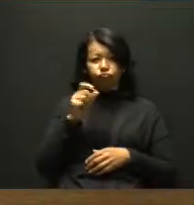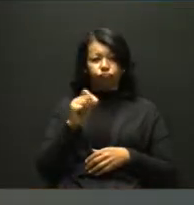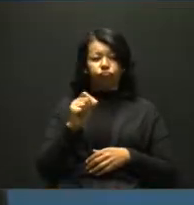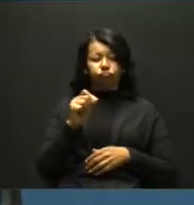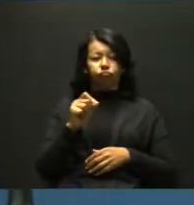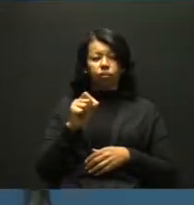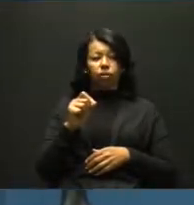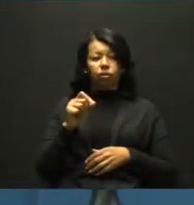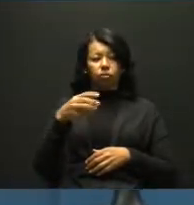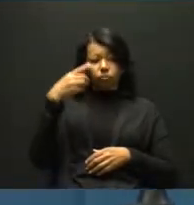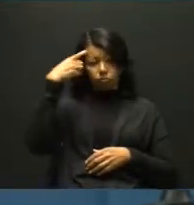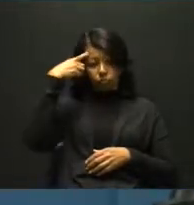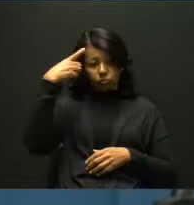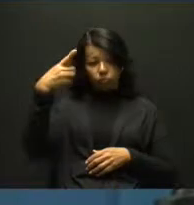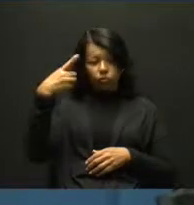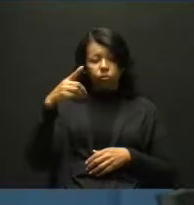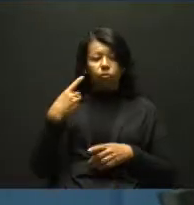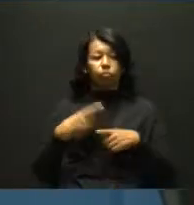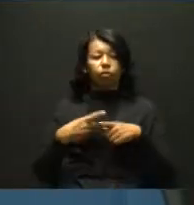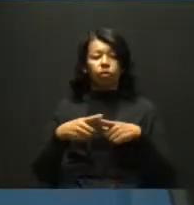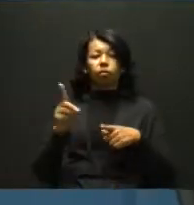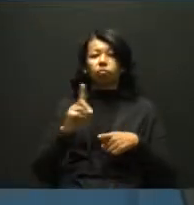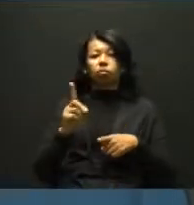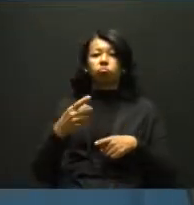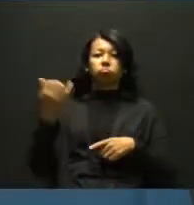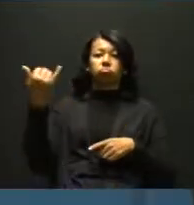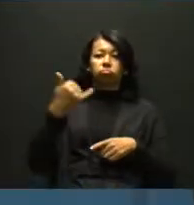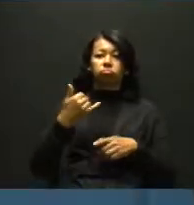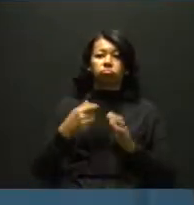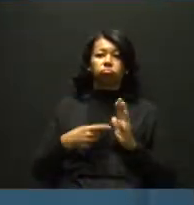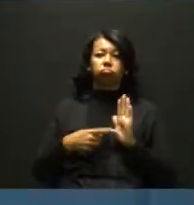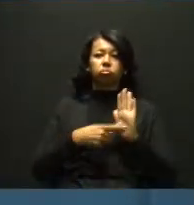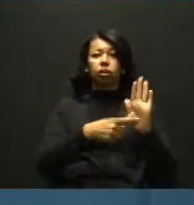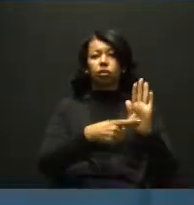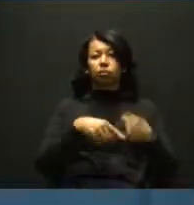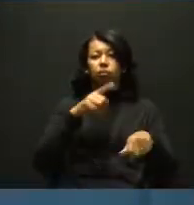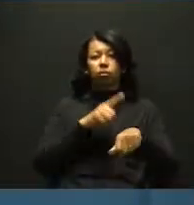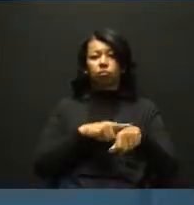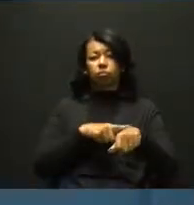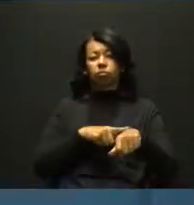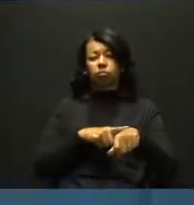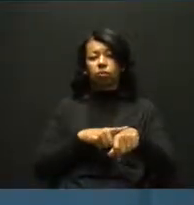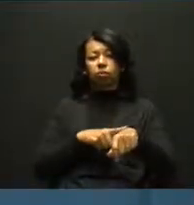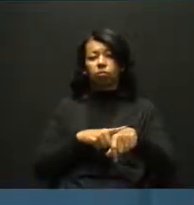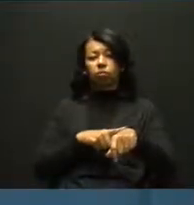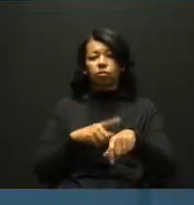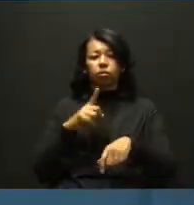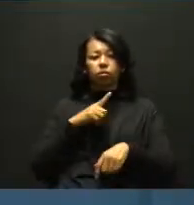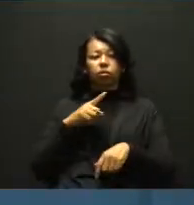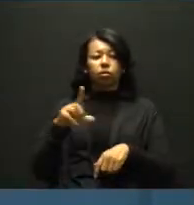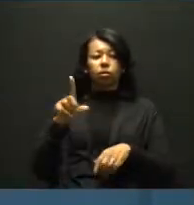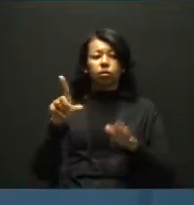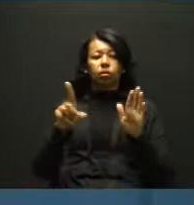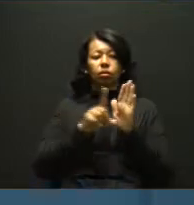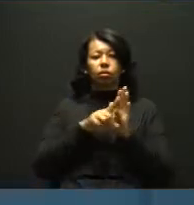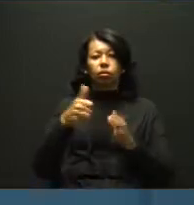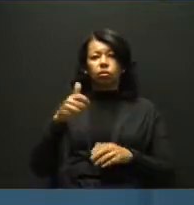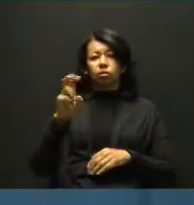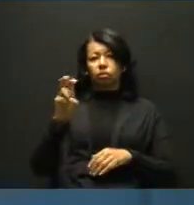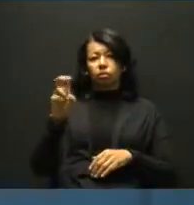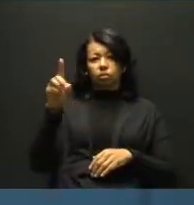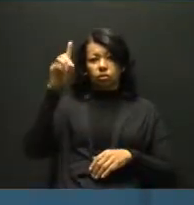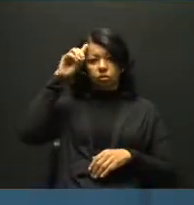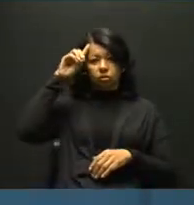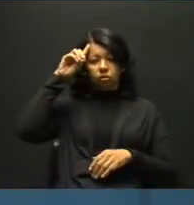duvidoso por conta de não estarem nos prestou a informação no tempo previsto pelo regimento pela lei de 15 dias